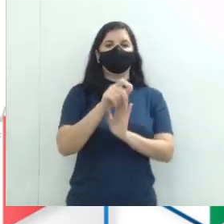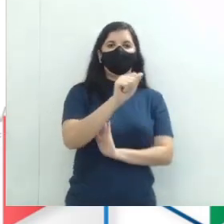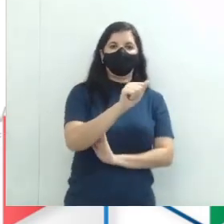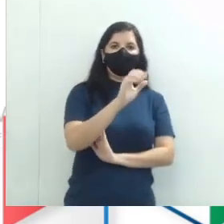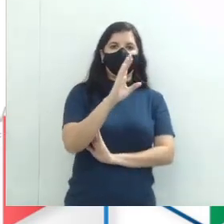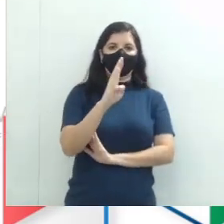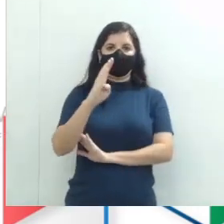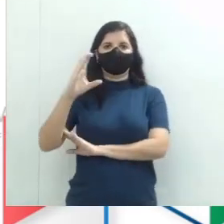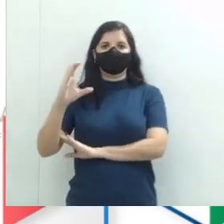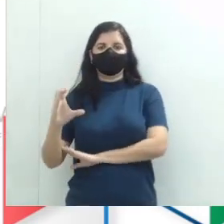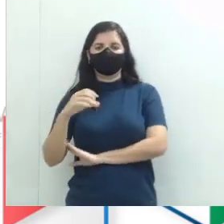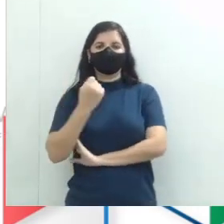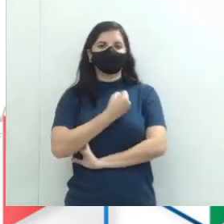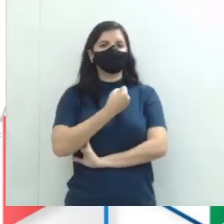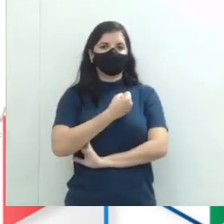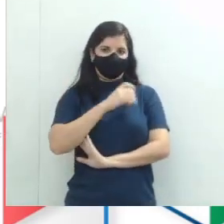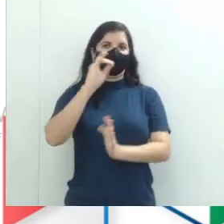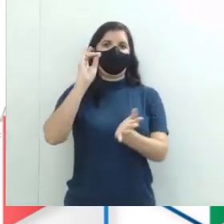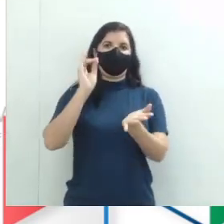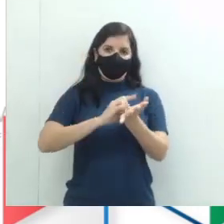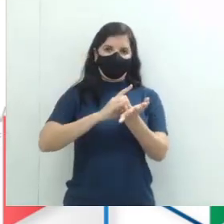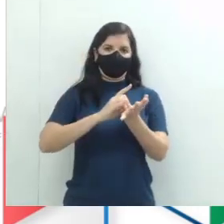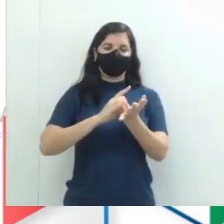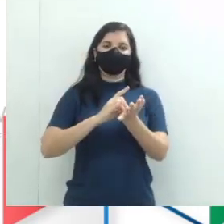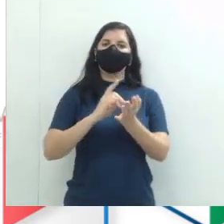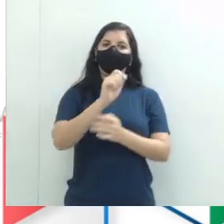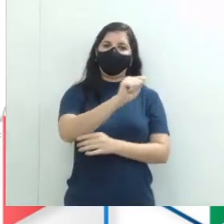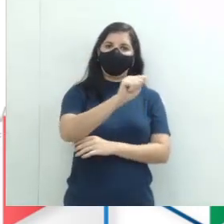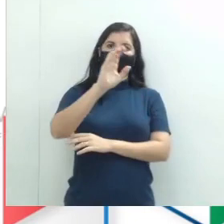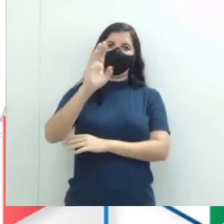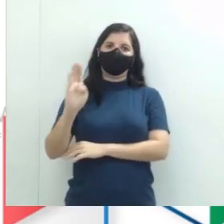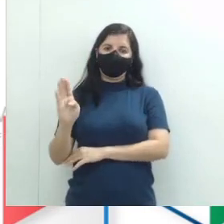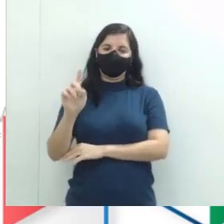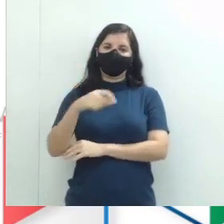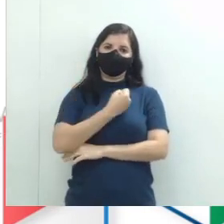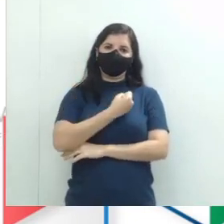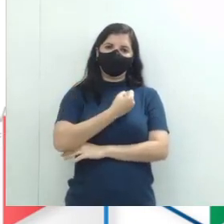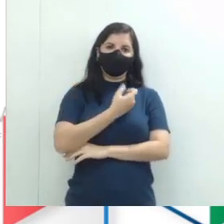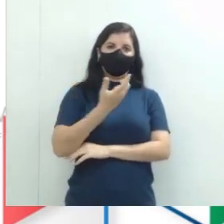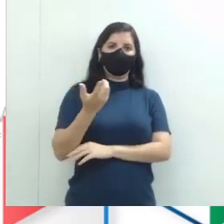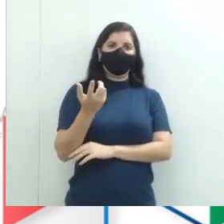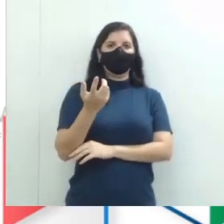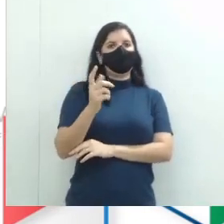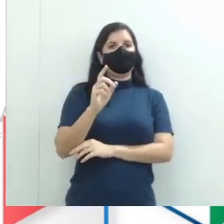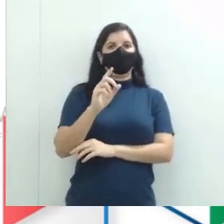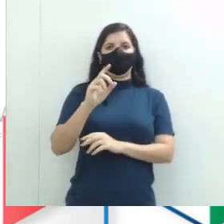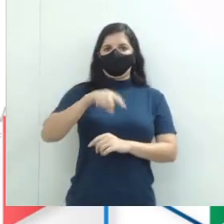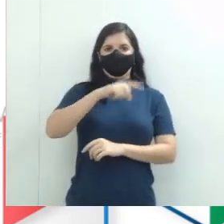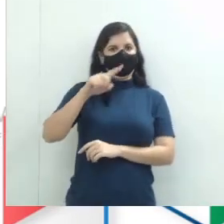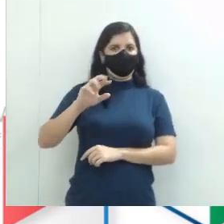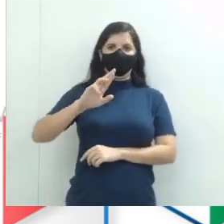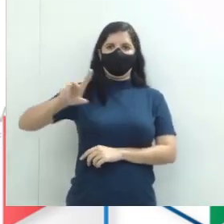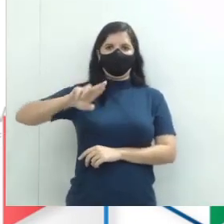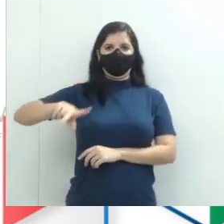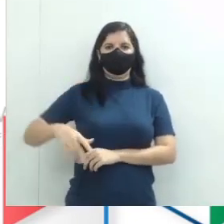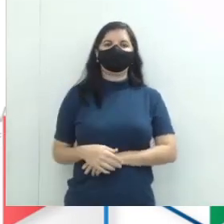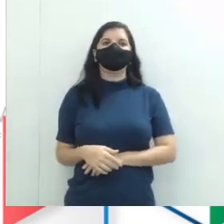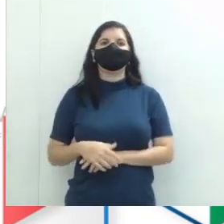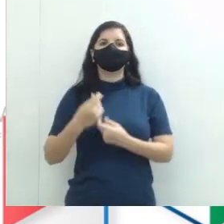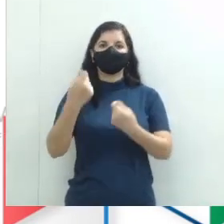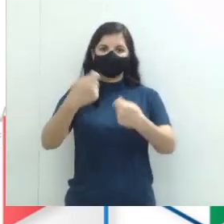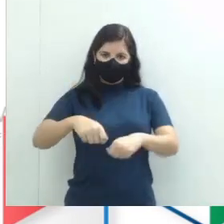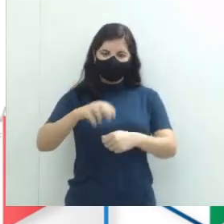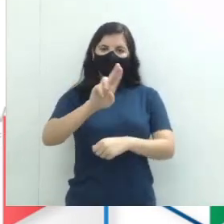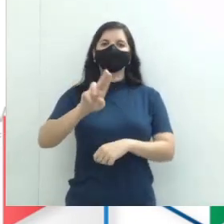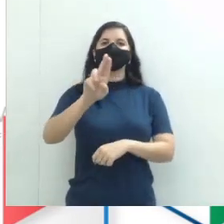B e C números reais em que A e B são números não nulos, tá bom? Eu tenho que